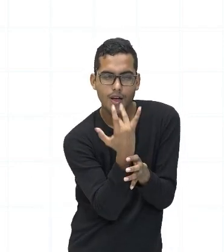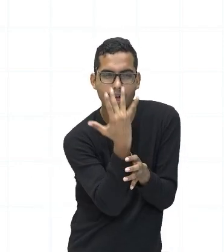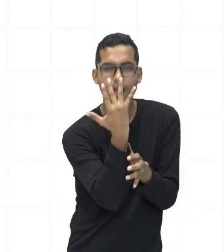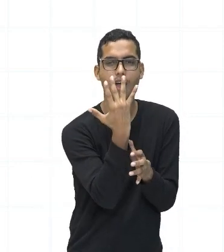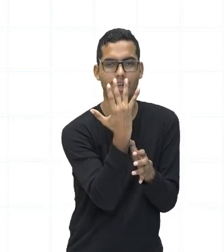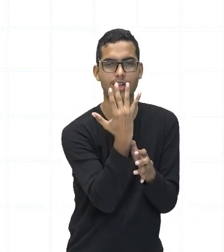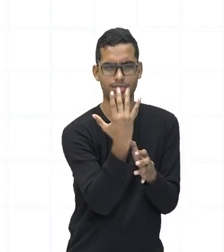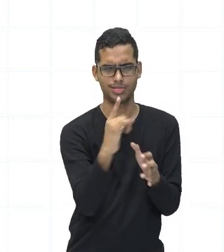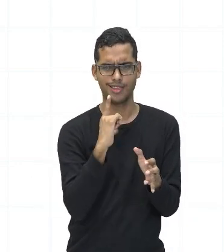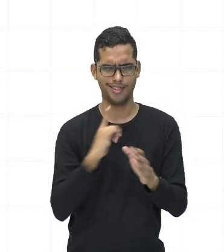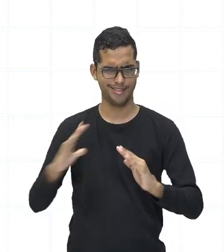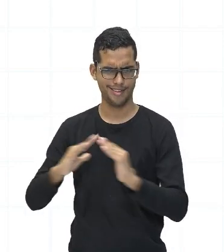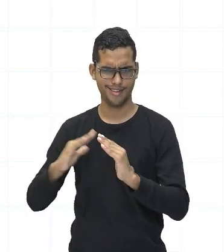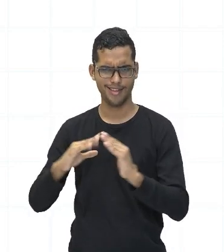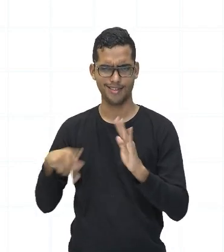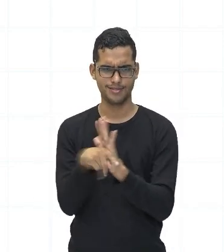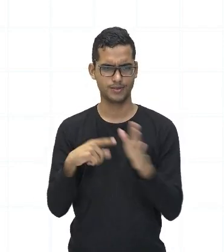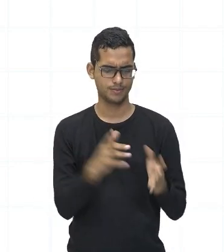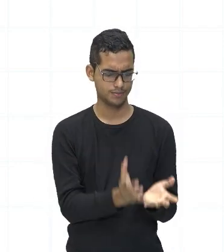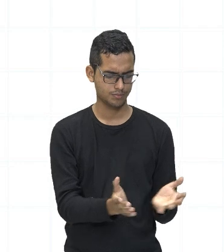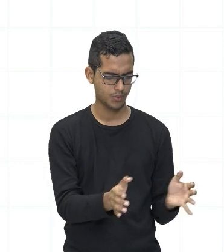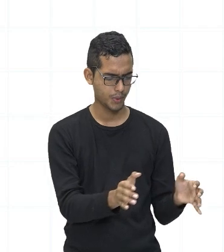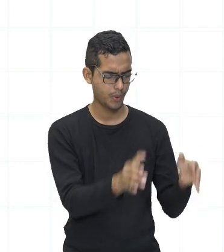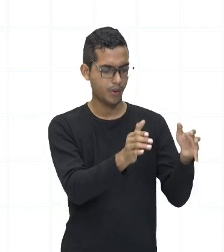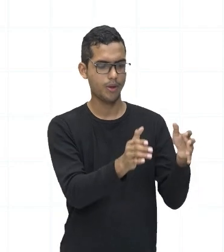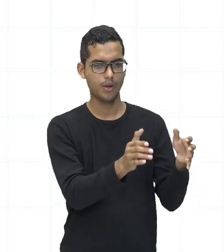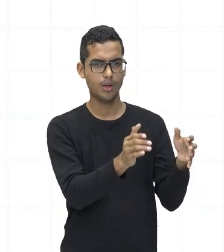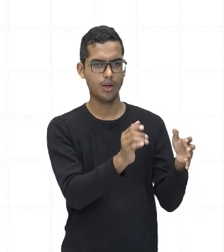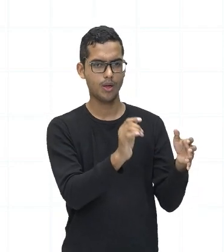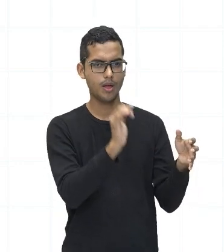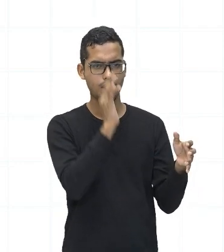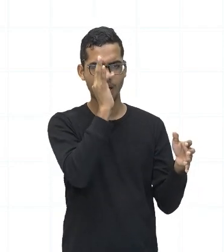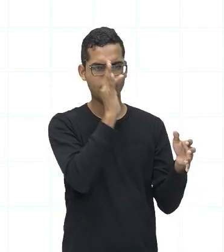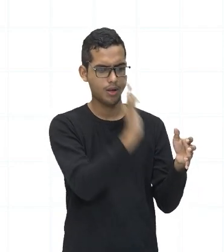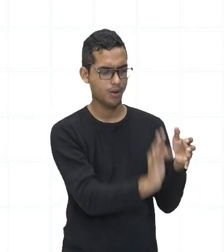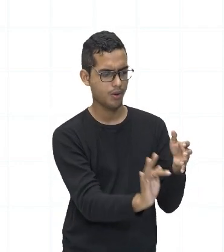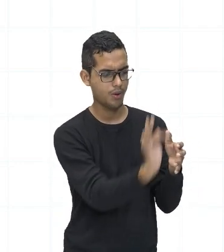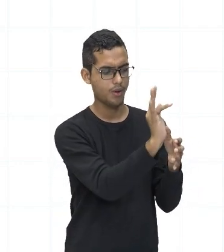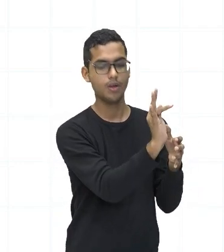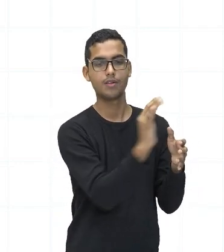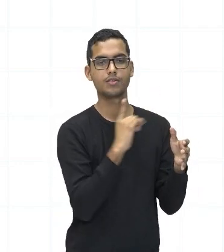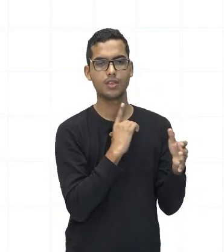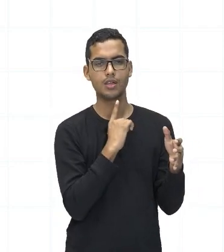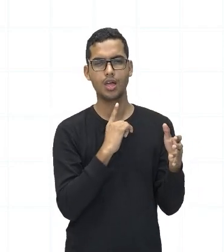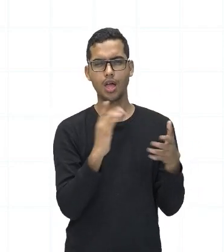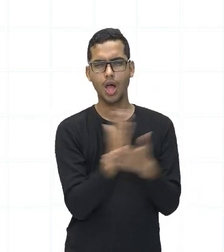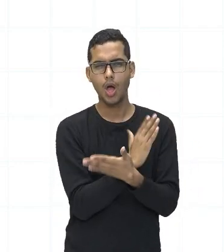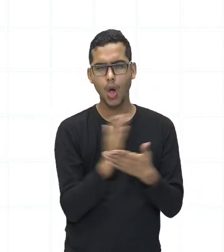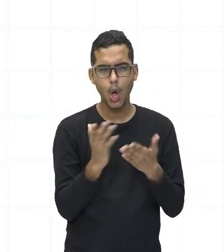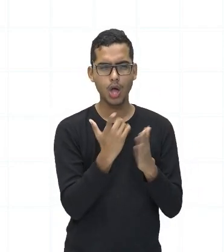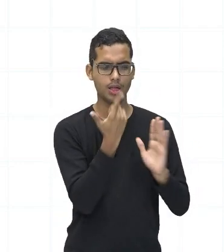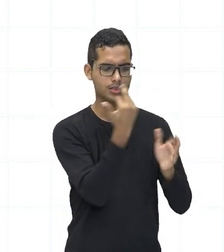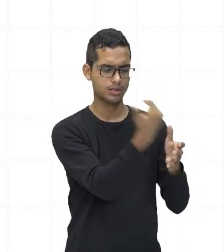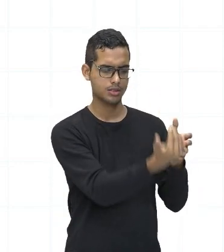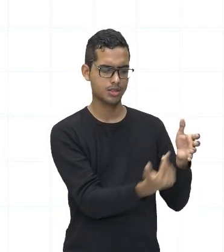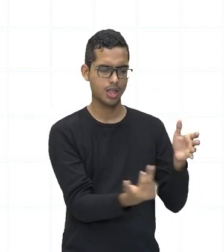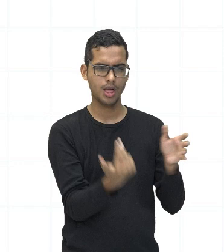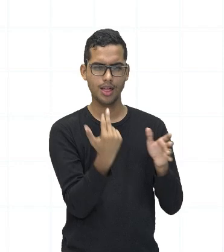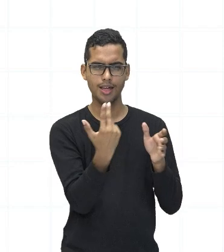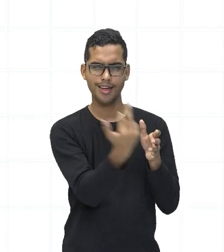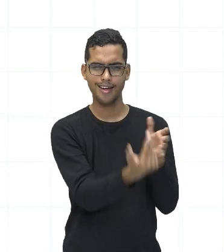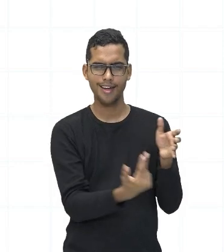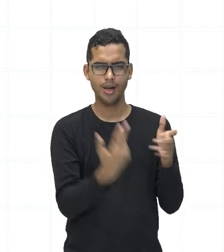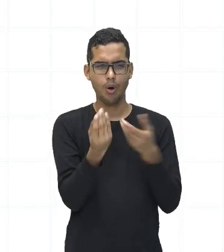imagem desse vasinho foi colocado aí alguns desenhos que sugerem aí um vasinho